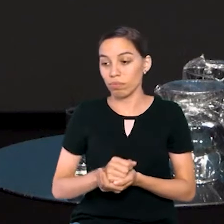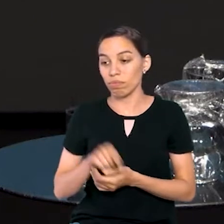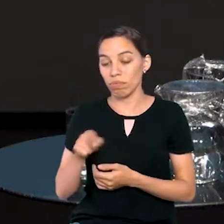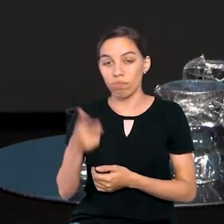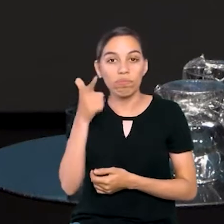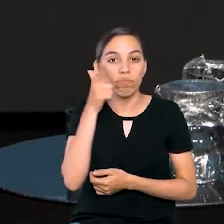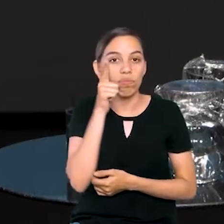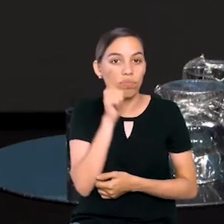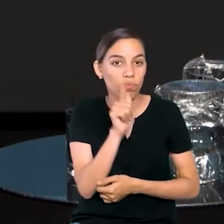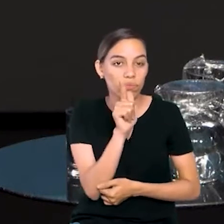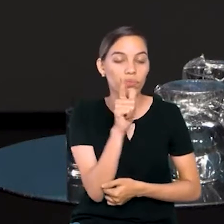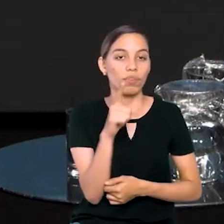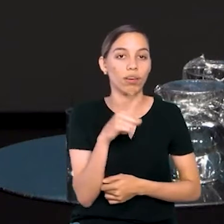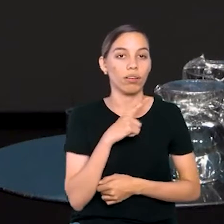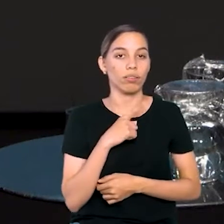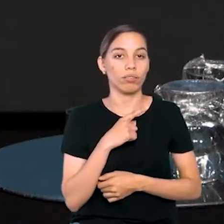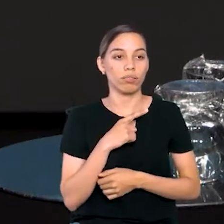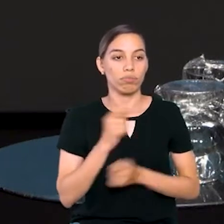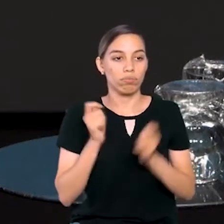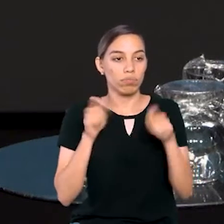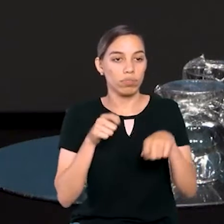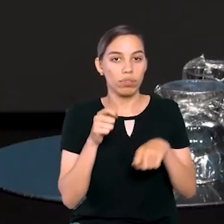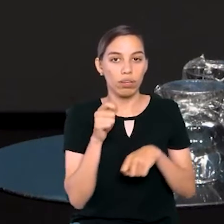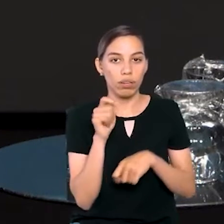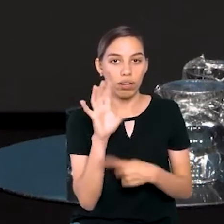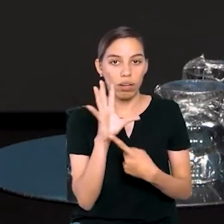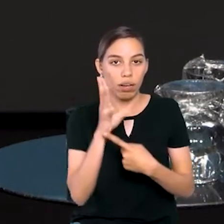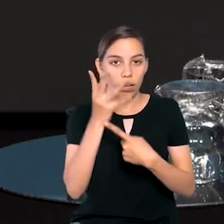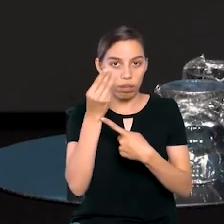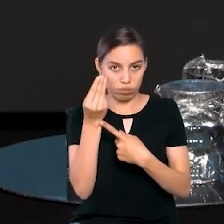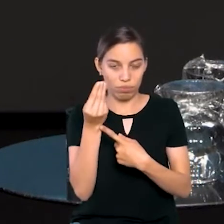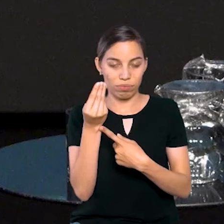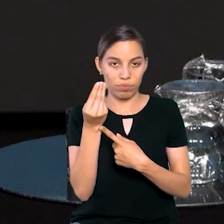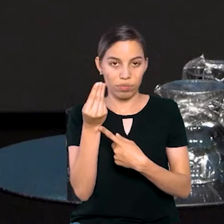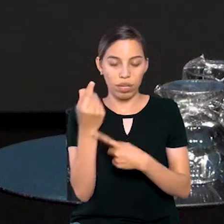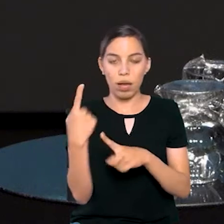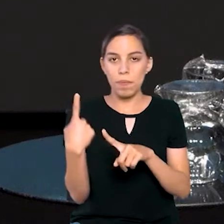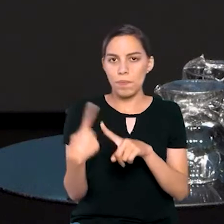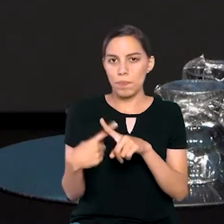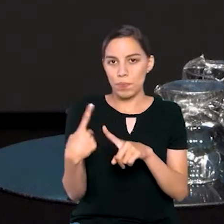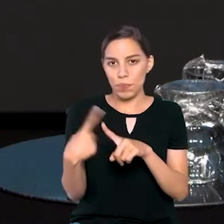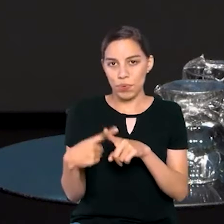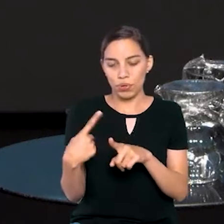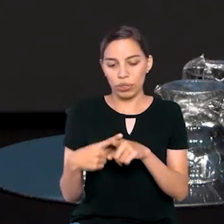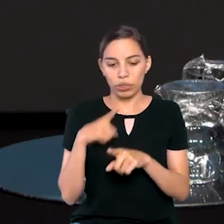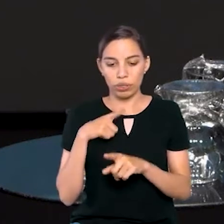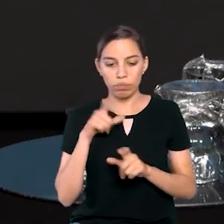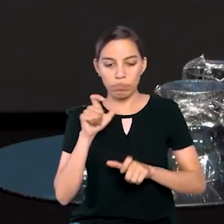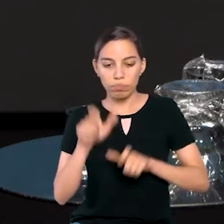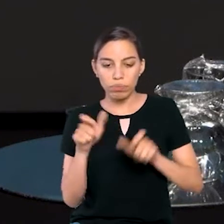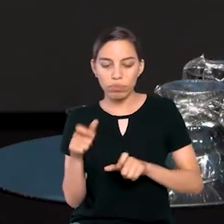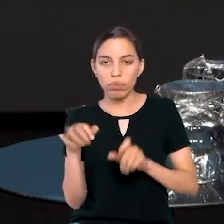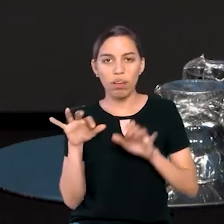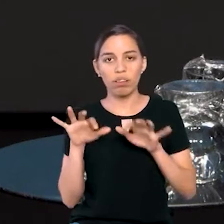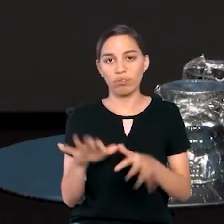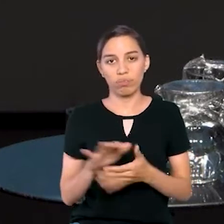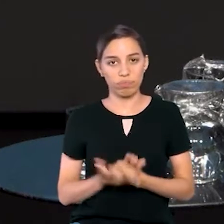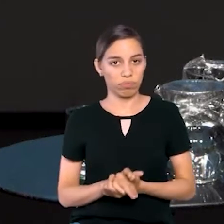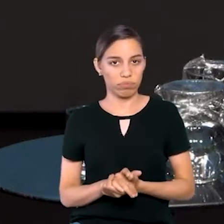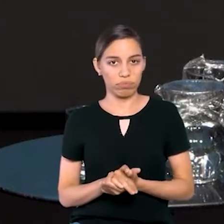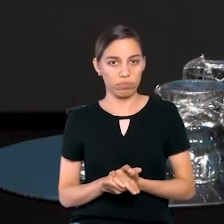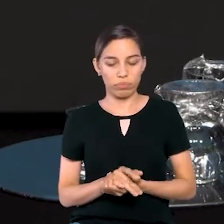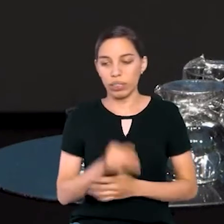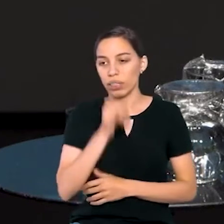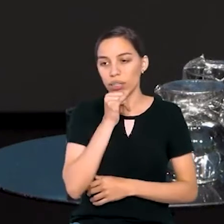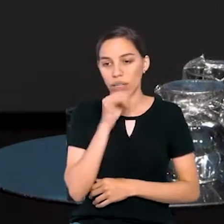ganhava essa expressão de arte. Porque tem pessoas que são assim. Às vezes uma